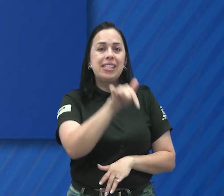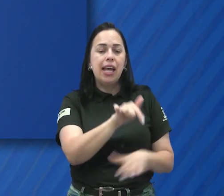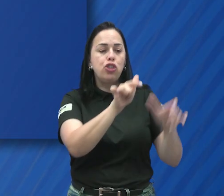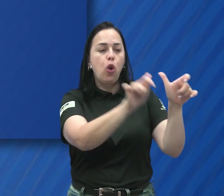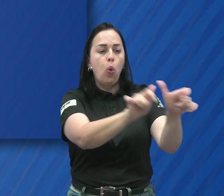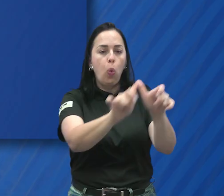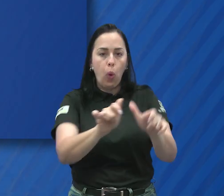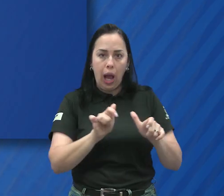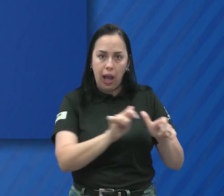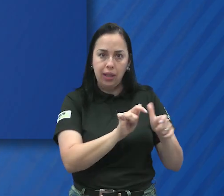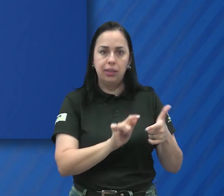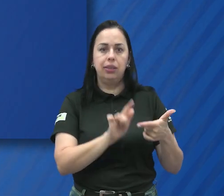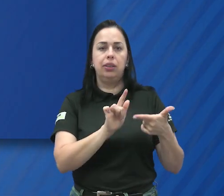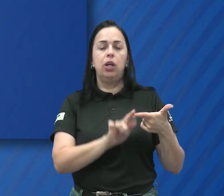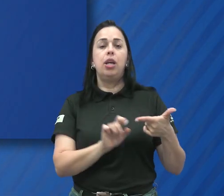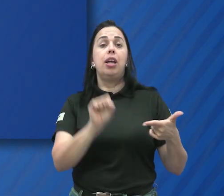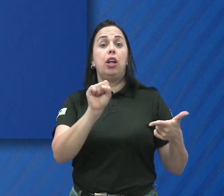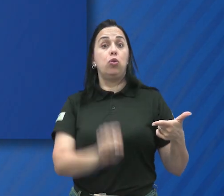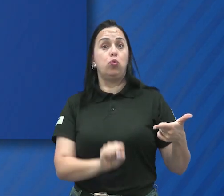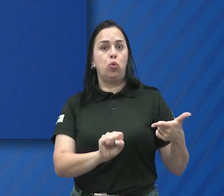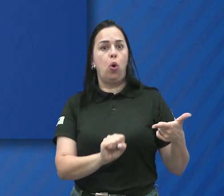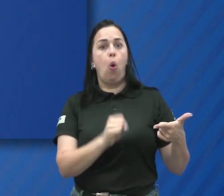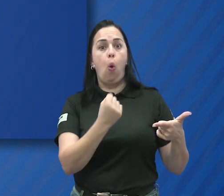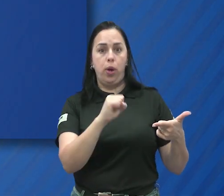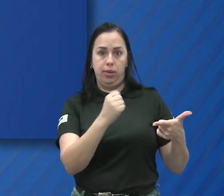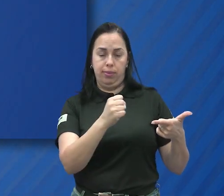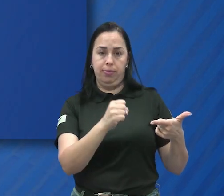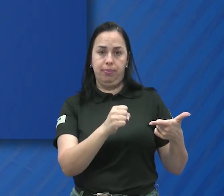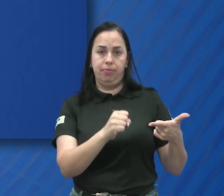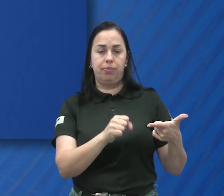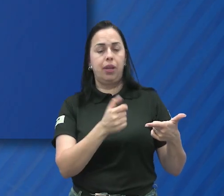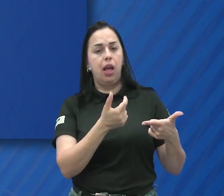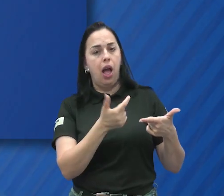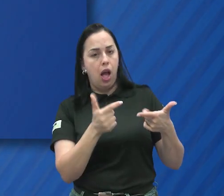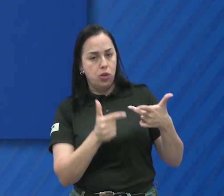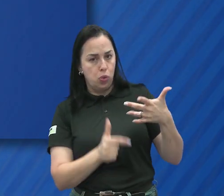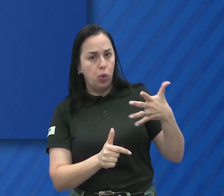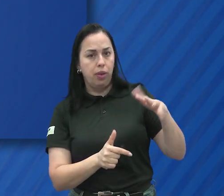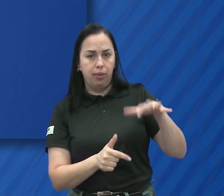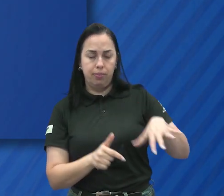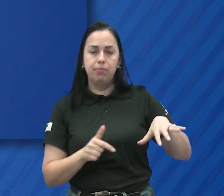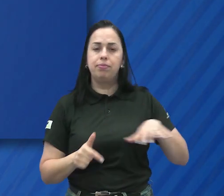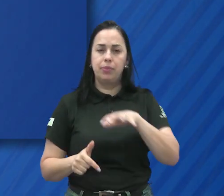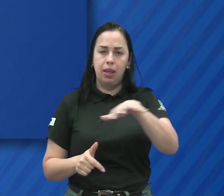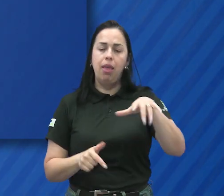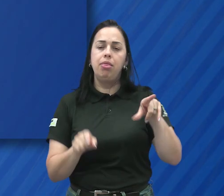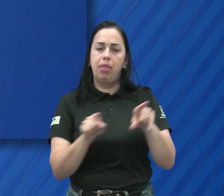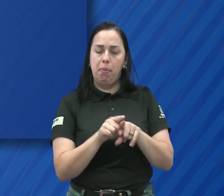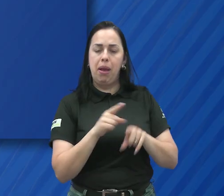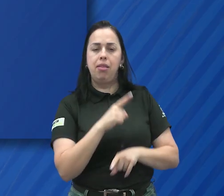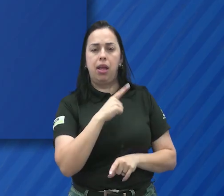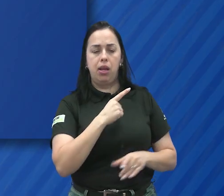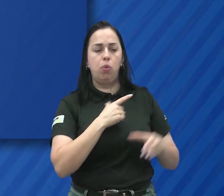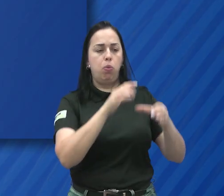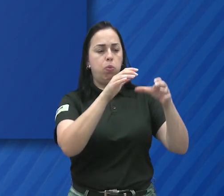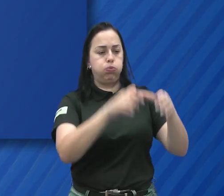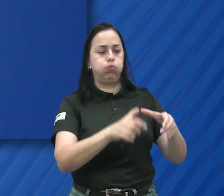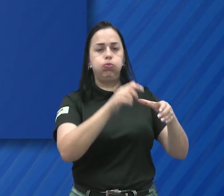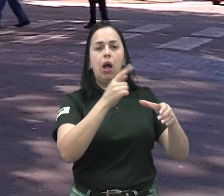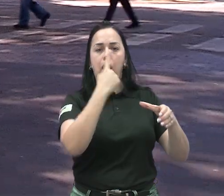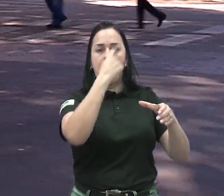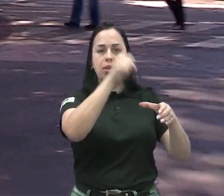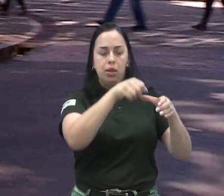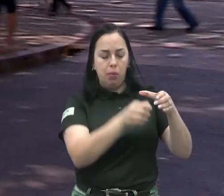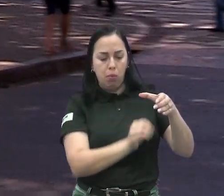receber 17 unidades e a Zona Sul, 8. As outras regiões também serão